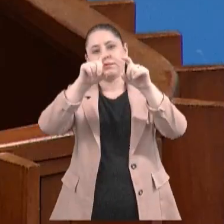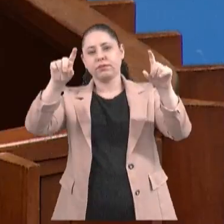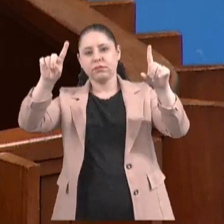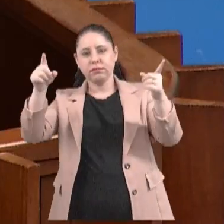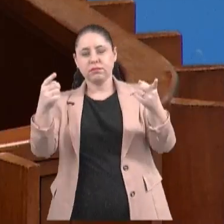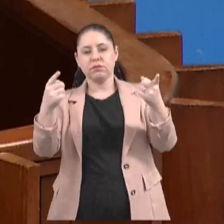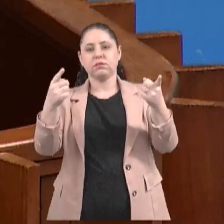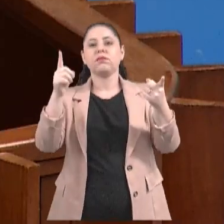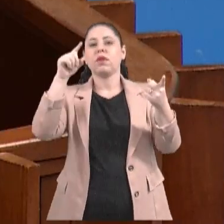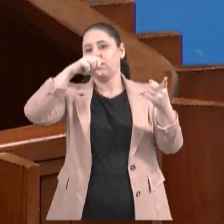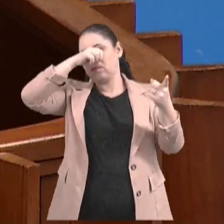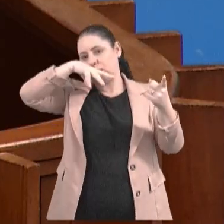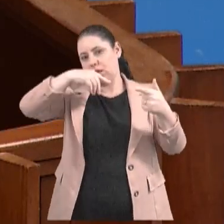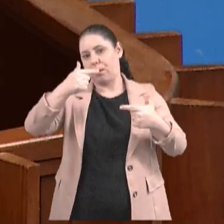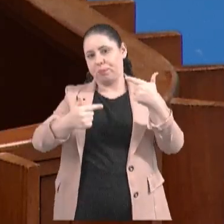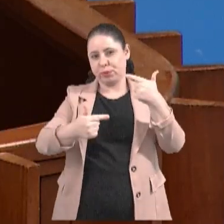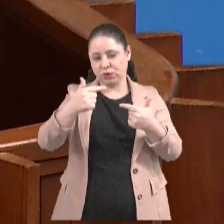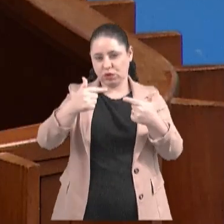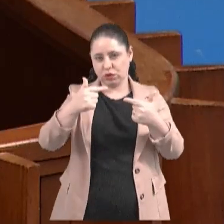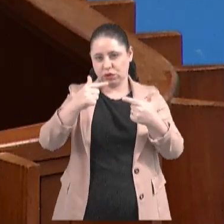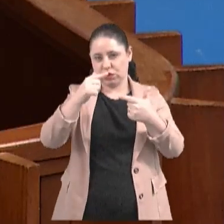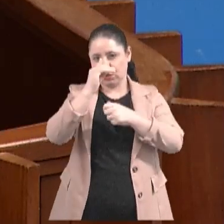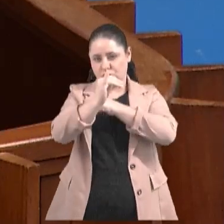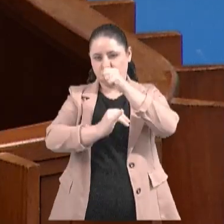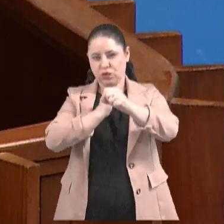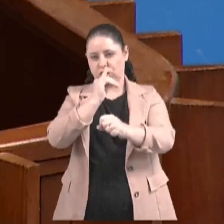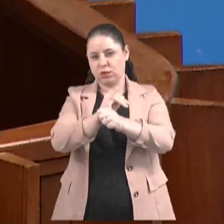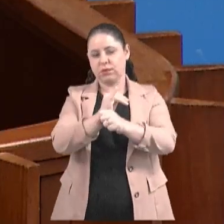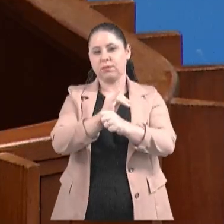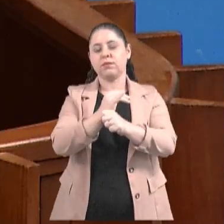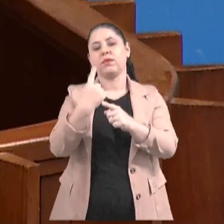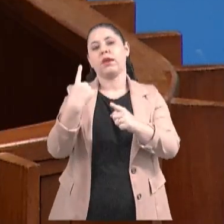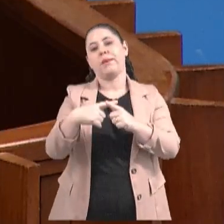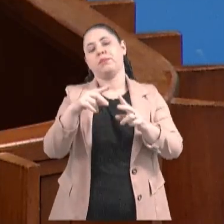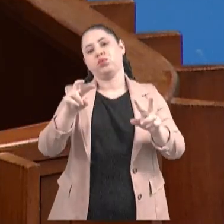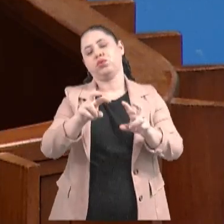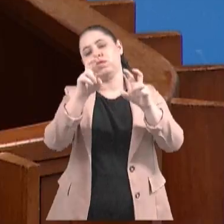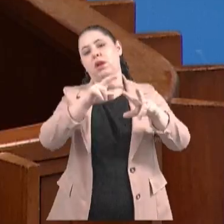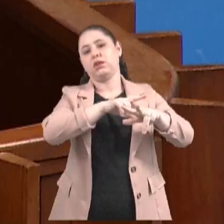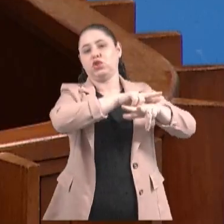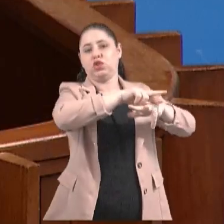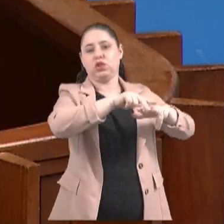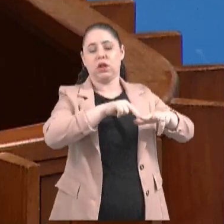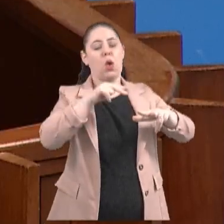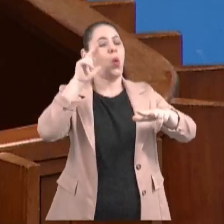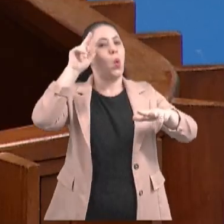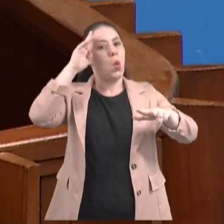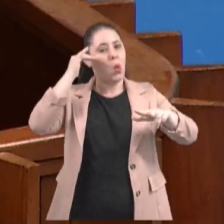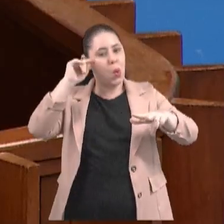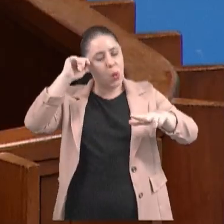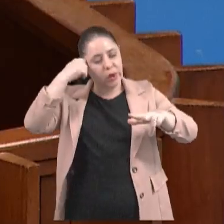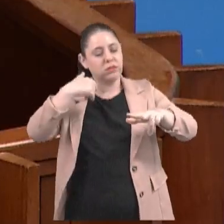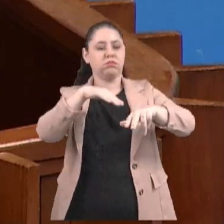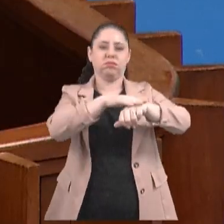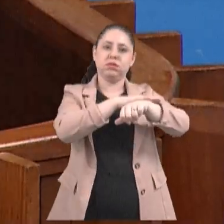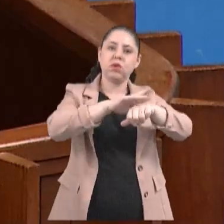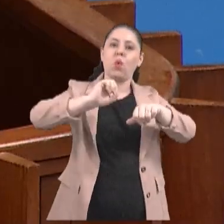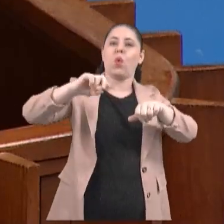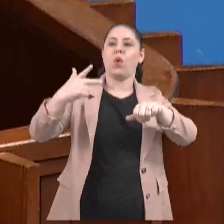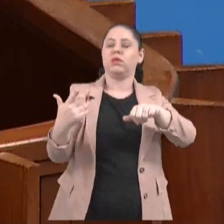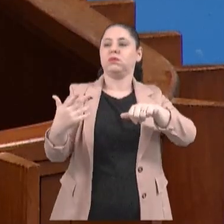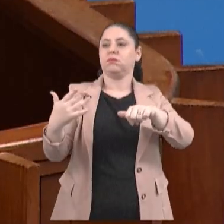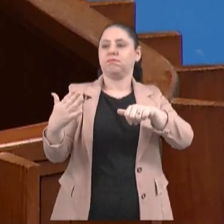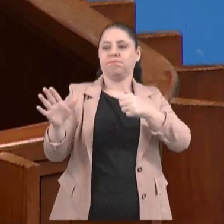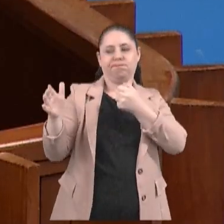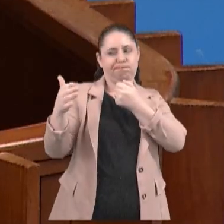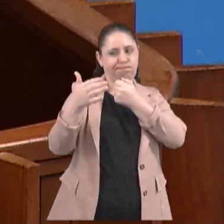lei, considera-se violência política digital contra as mulheres por razões de gênero ou raça toda ação, conduta ou